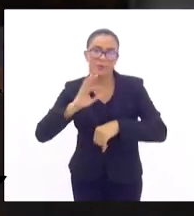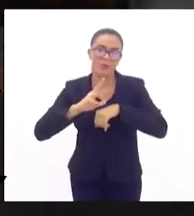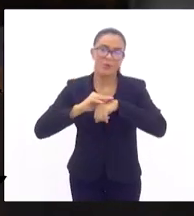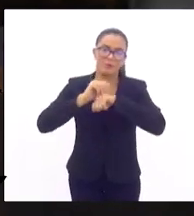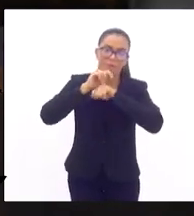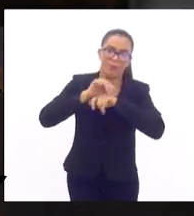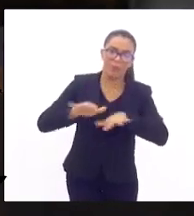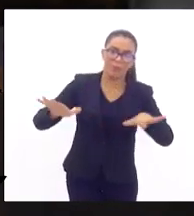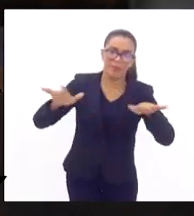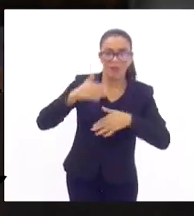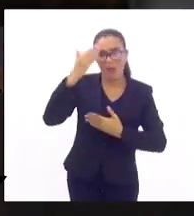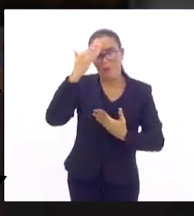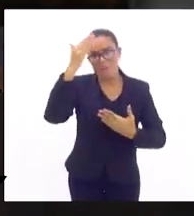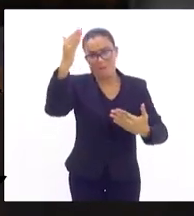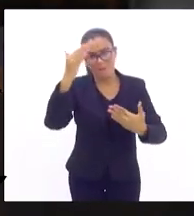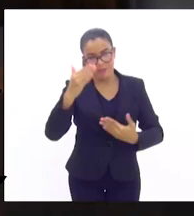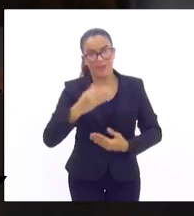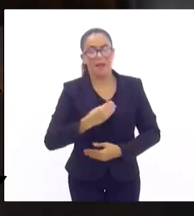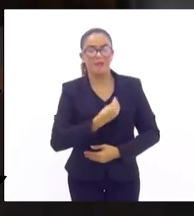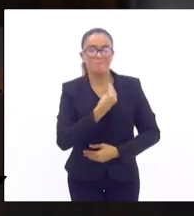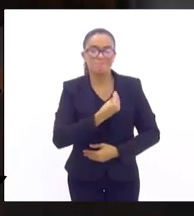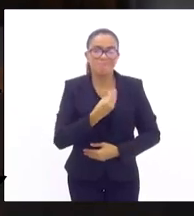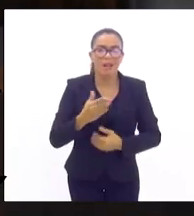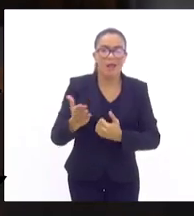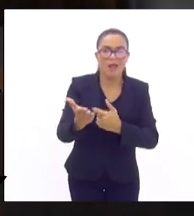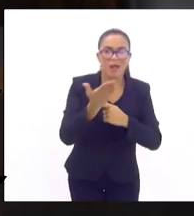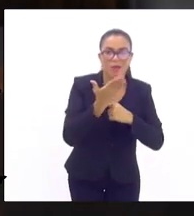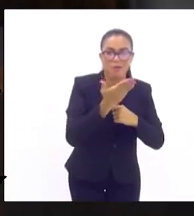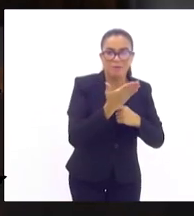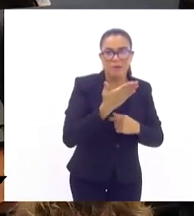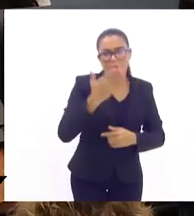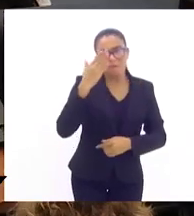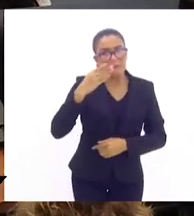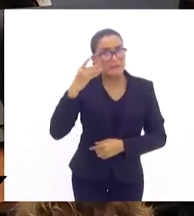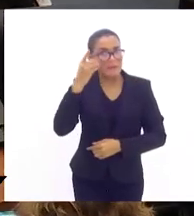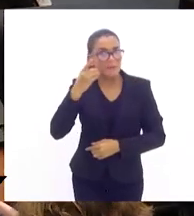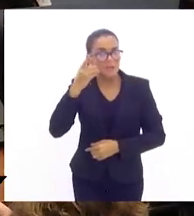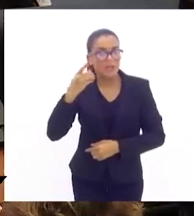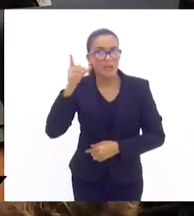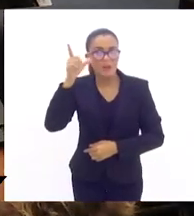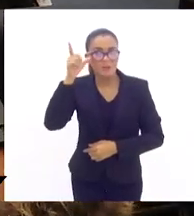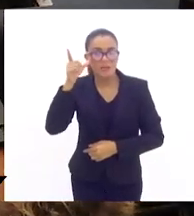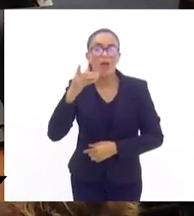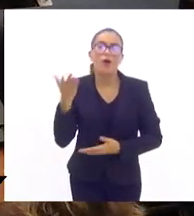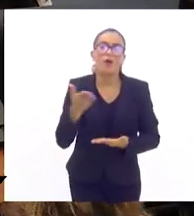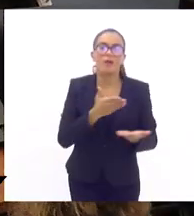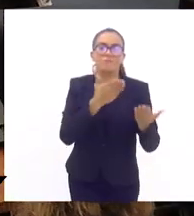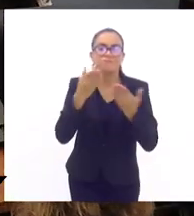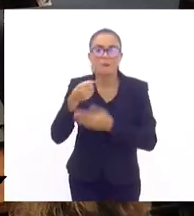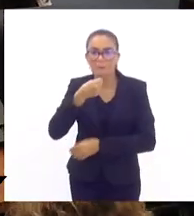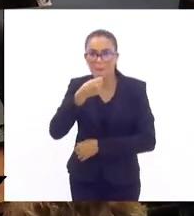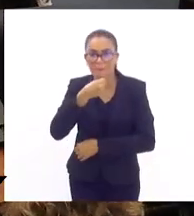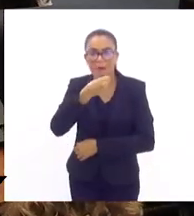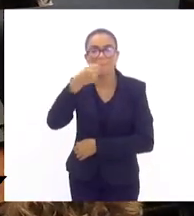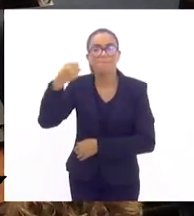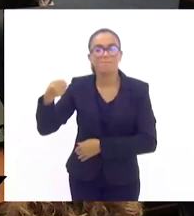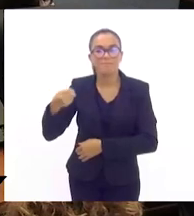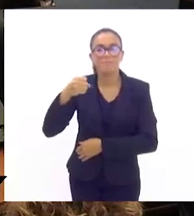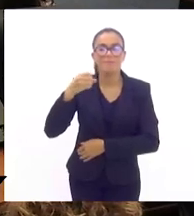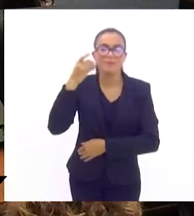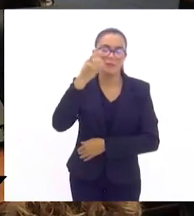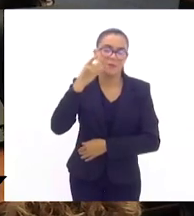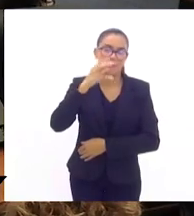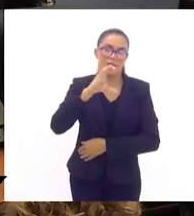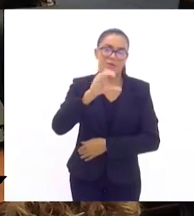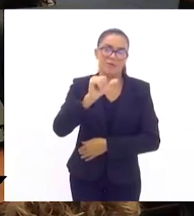que nós precisamos. Muito obrigado pela colaboração de vocês. Sim, deputada Lucinha, agora nós vamos passar para a deputada Carla Machado, por favor, fazer uso da